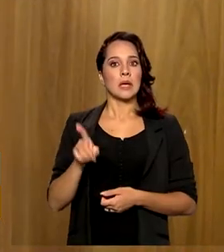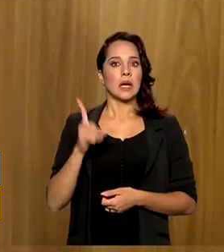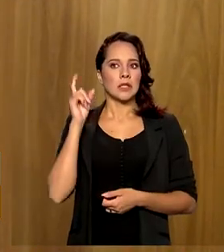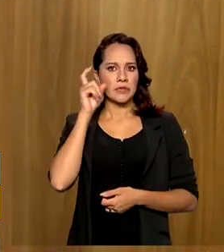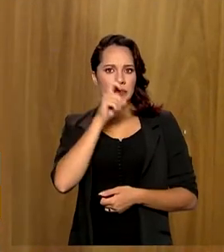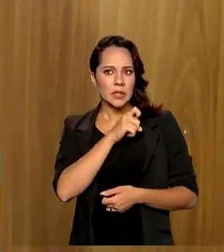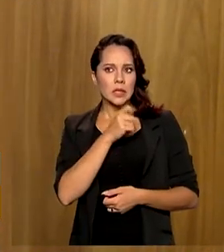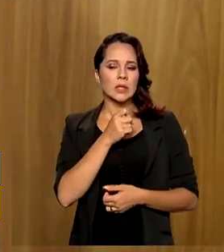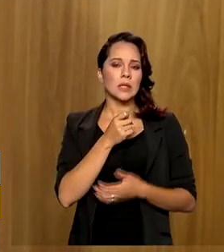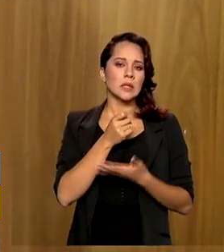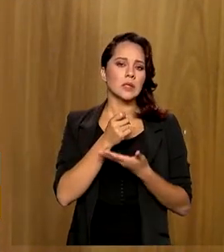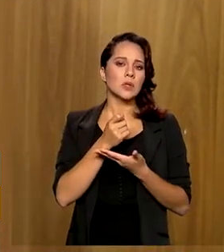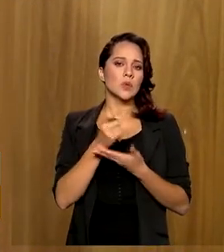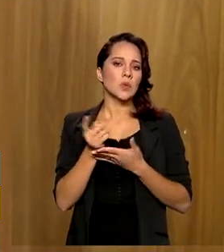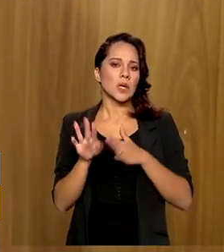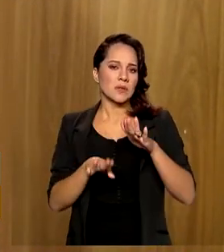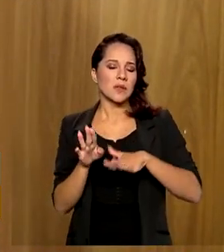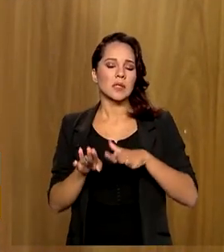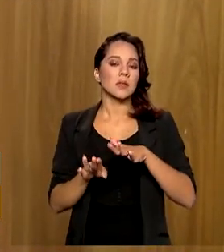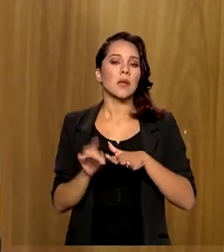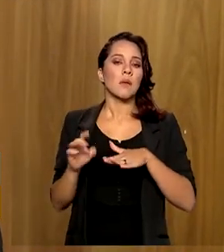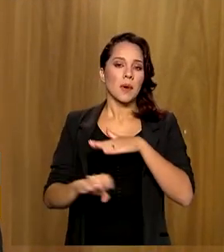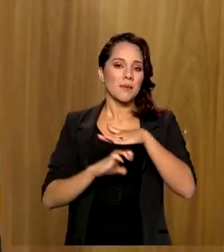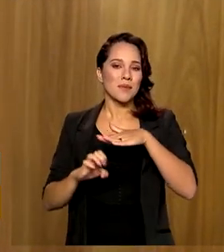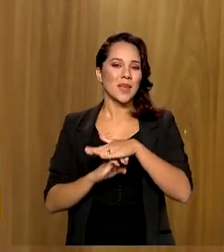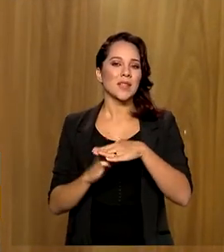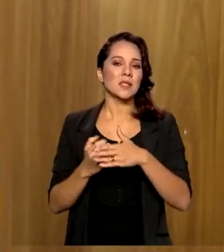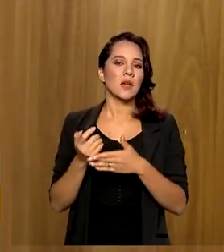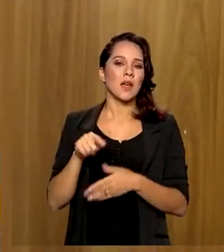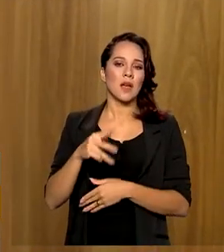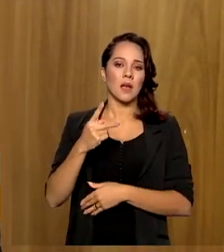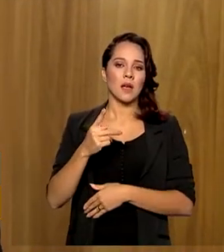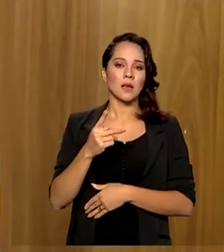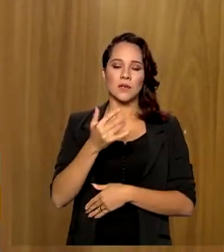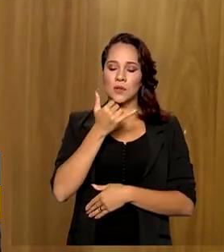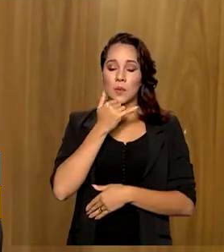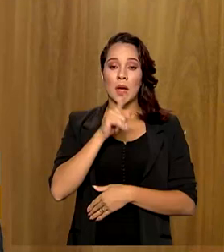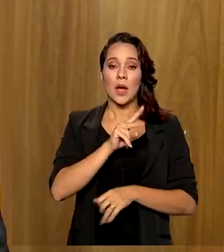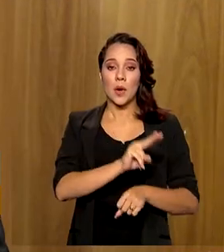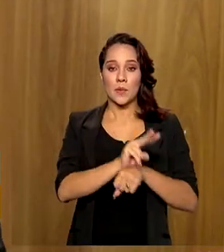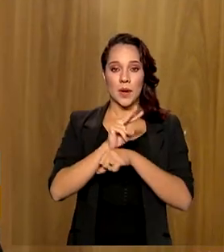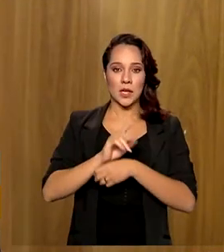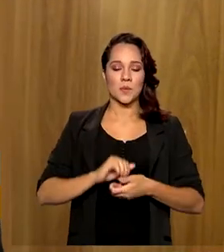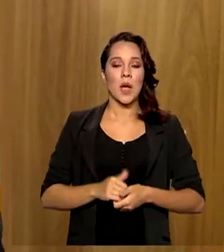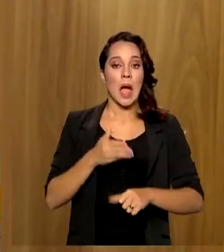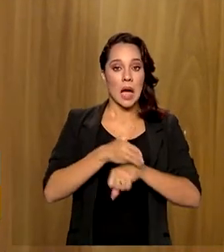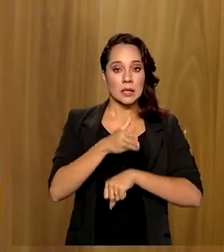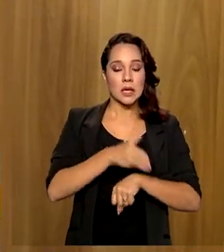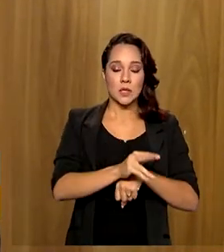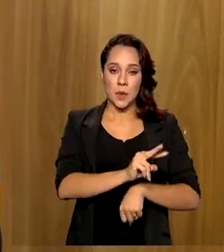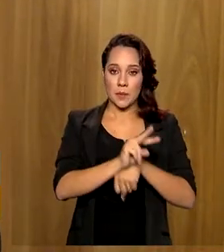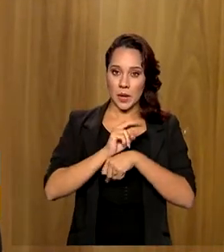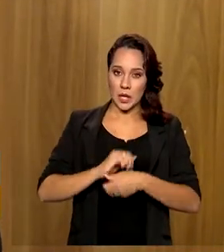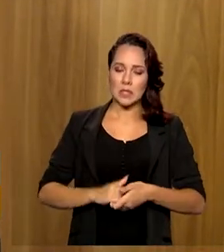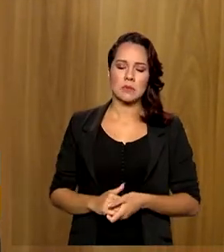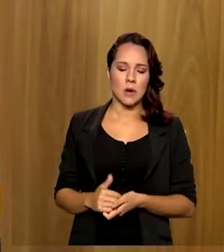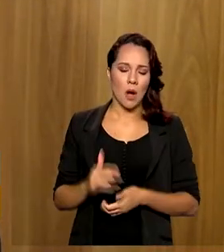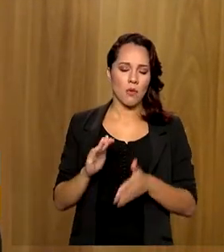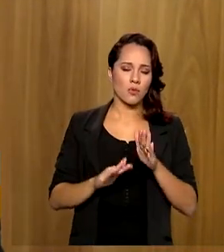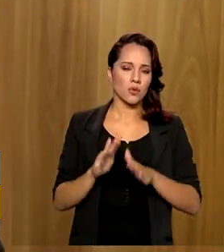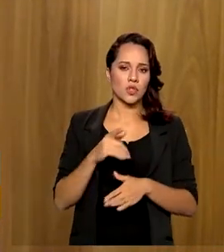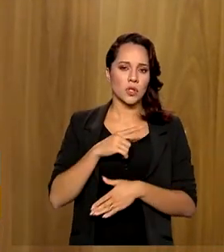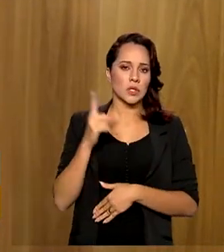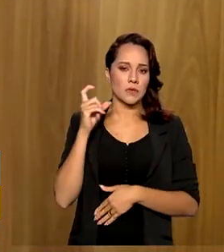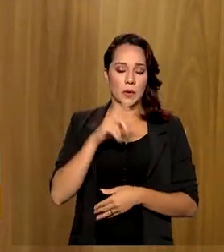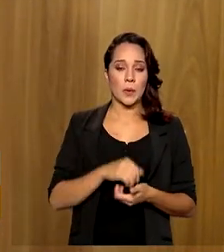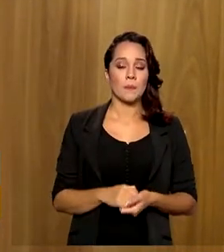dificuldade para as micro e pequenas empresas é justamente o PRONAMP, é o crédito, é o acesso ao crédito. Eu